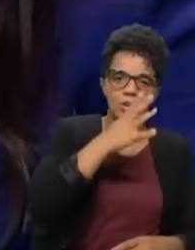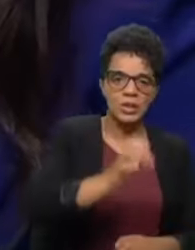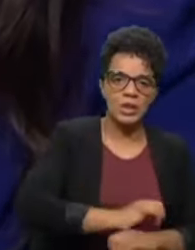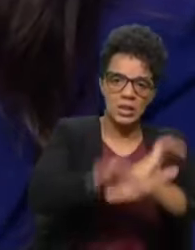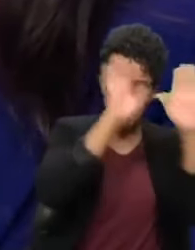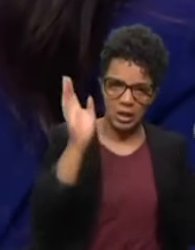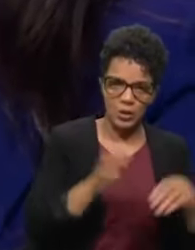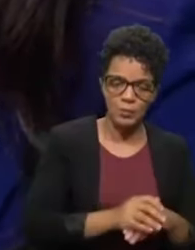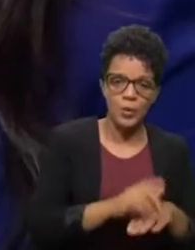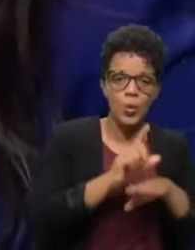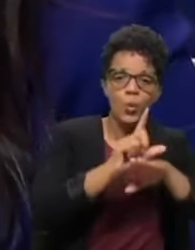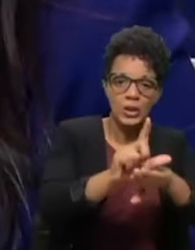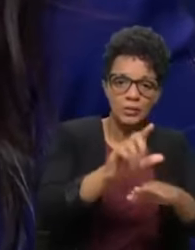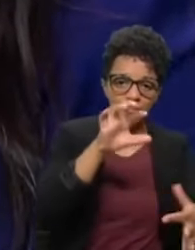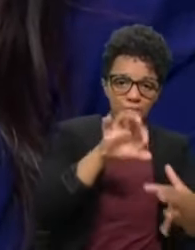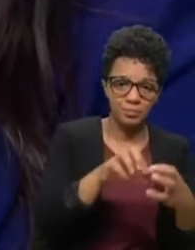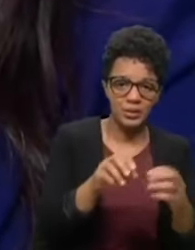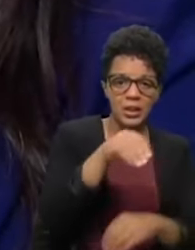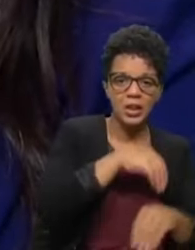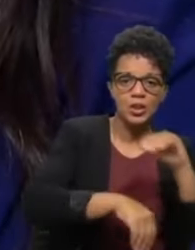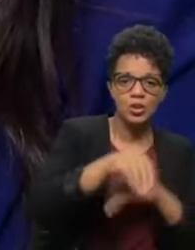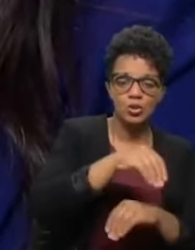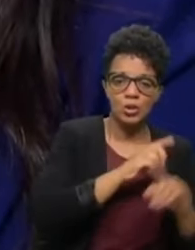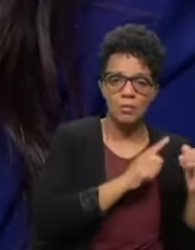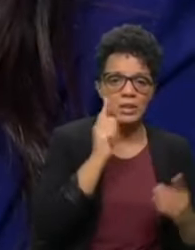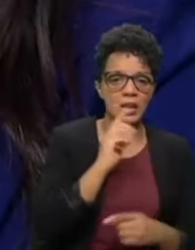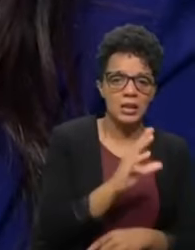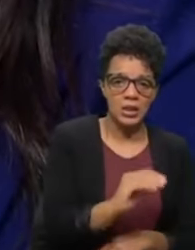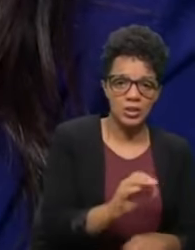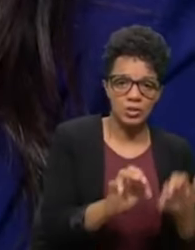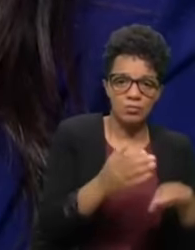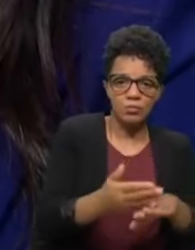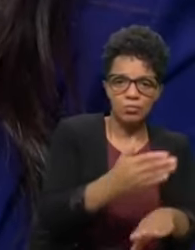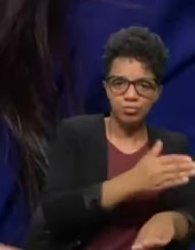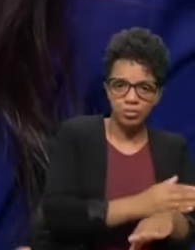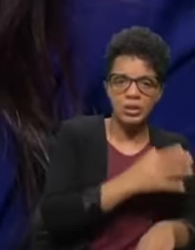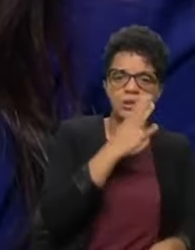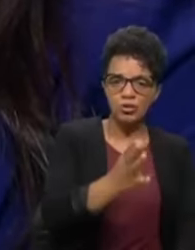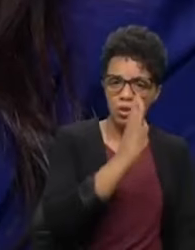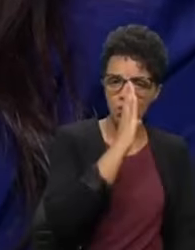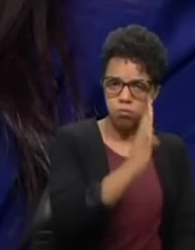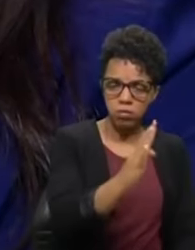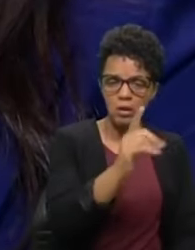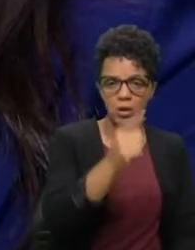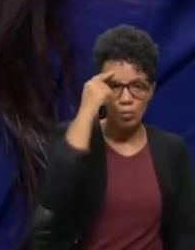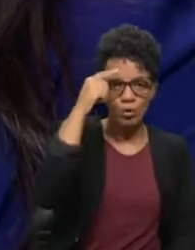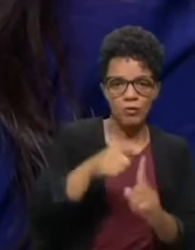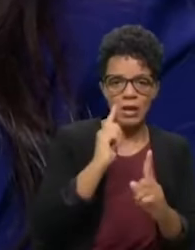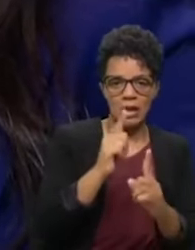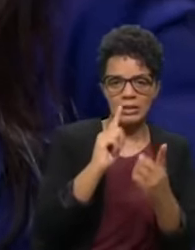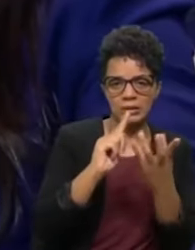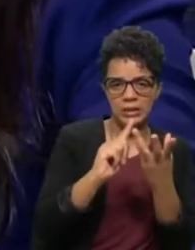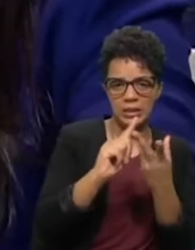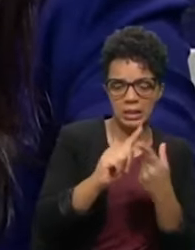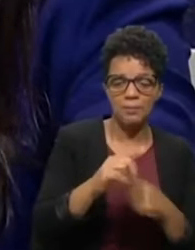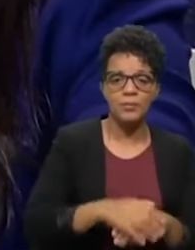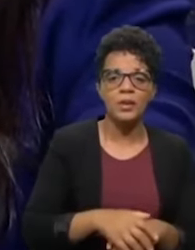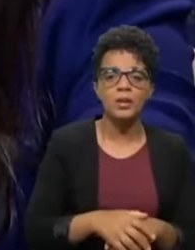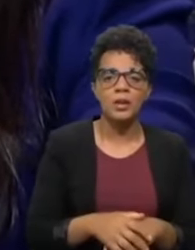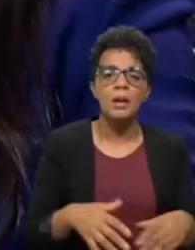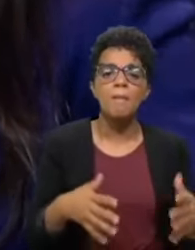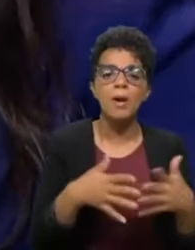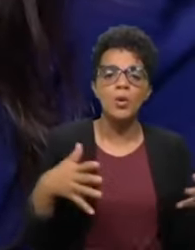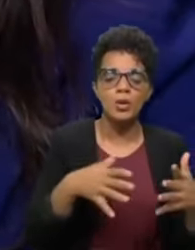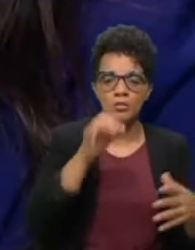o Livre, em relação a estas eleições de 10 de março, como já no passado, diz exatamente ao que vem. Que é, se houver uma maioria de progresso e